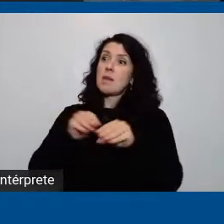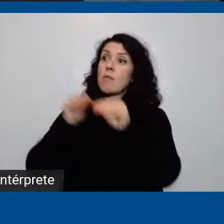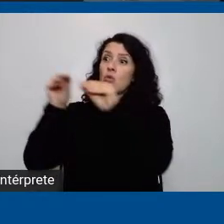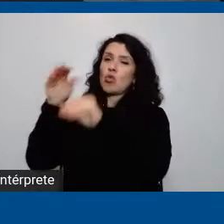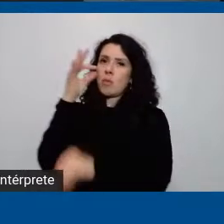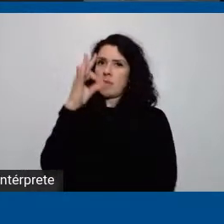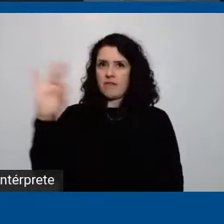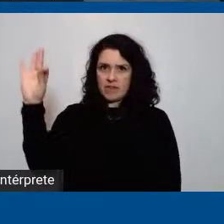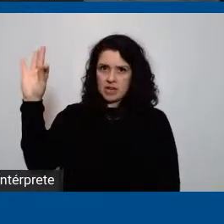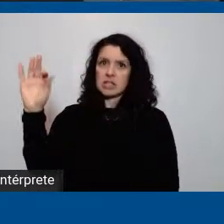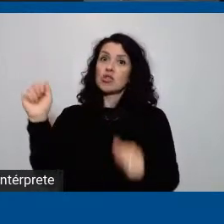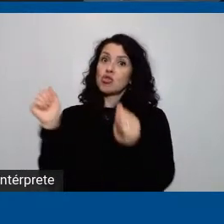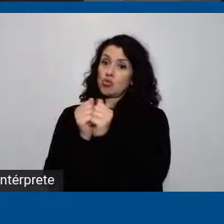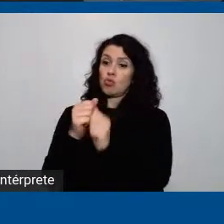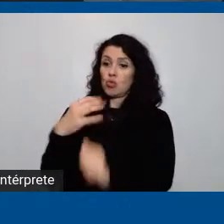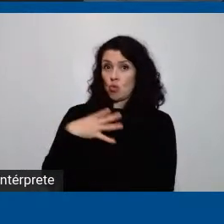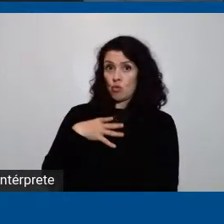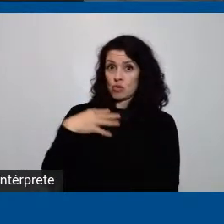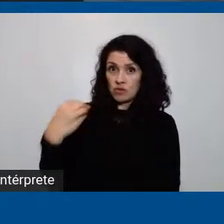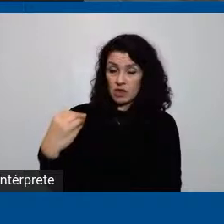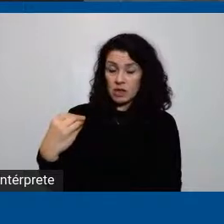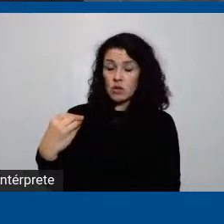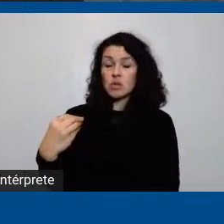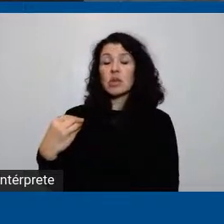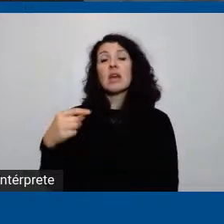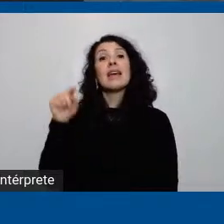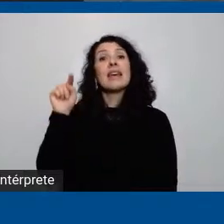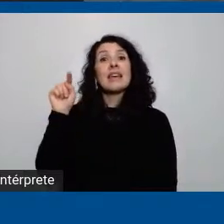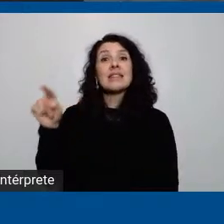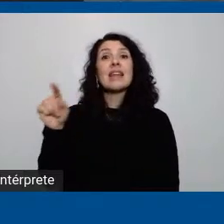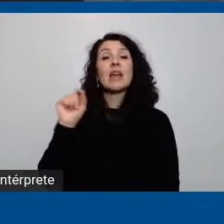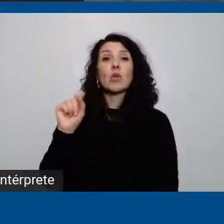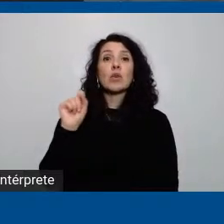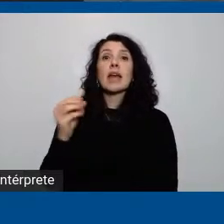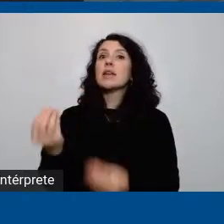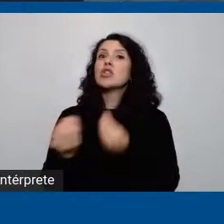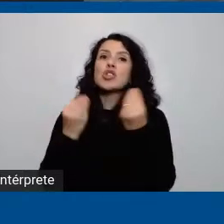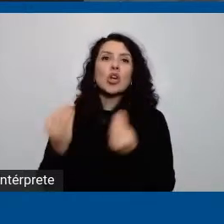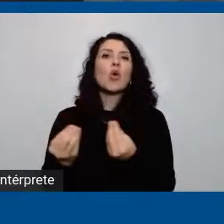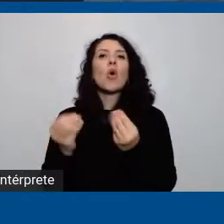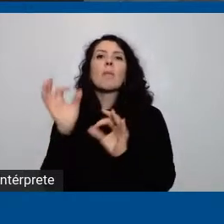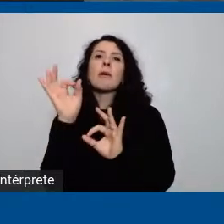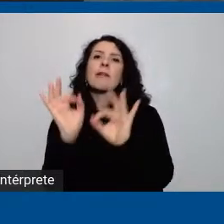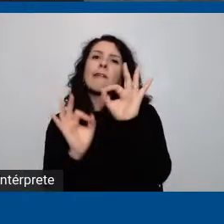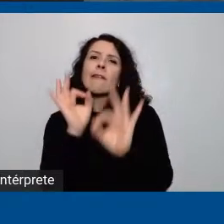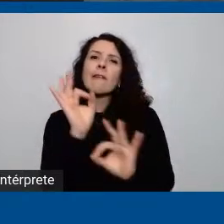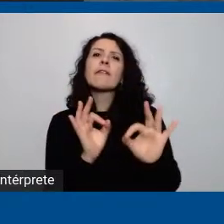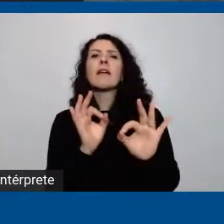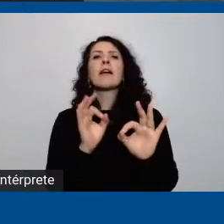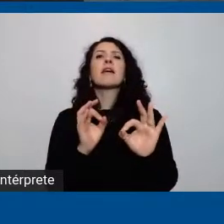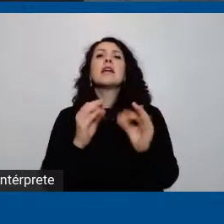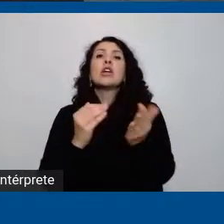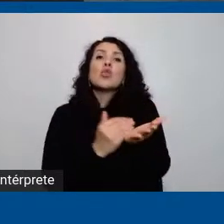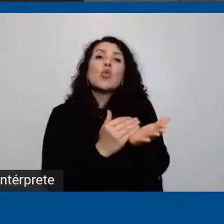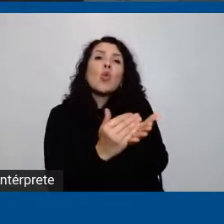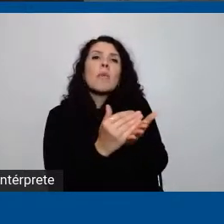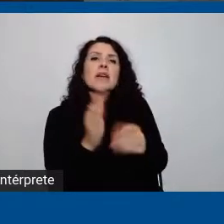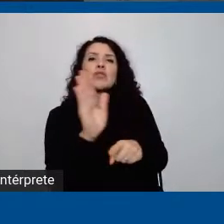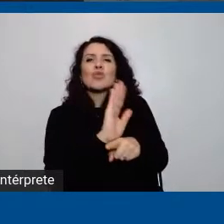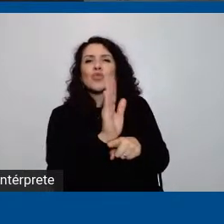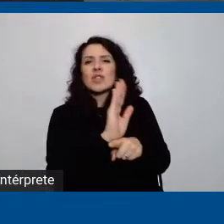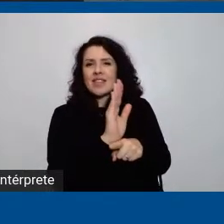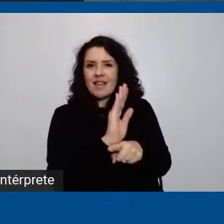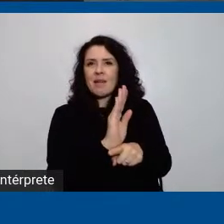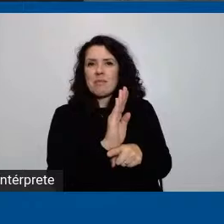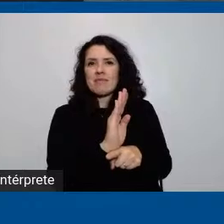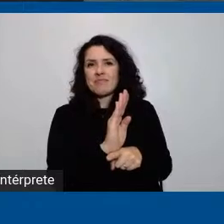os filhos, porque você tem ali toda a montagem, digamos, né, e as negociações desse início do cinema, desde,